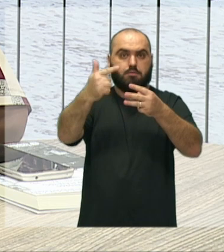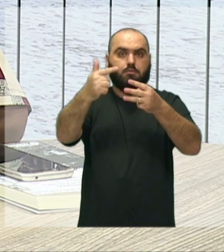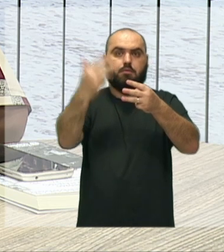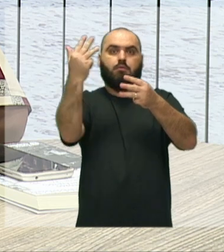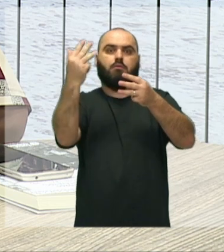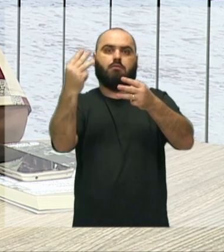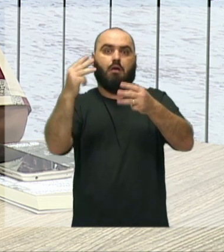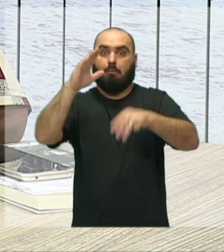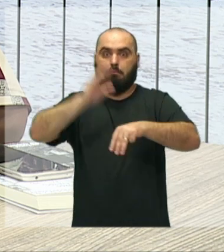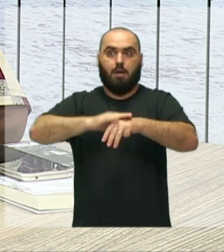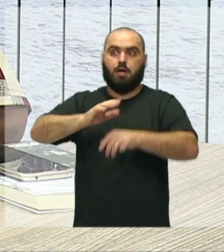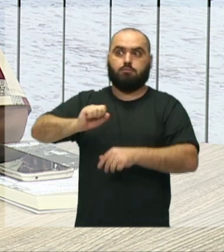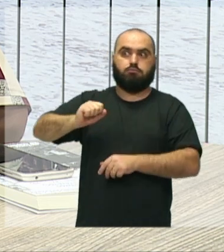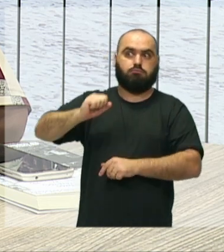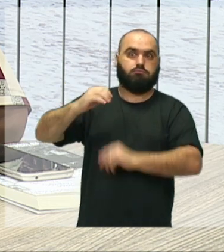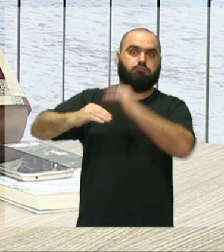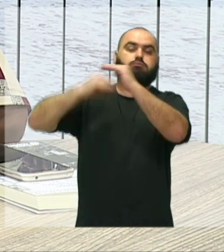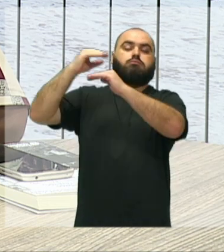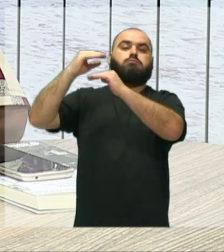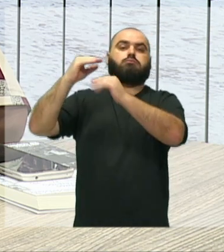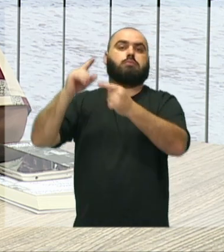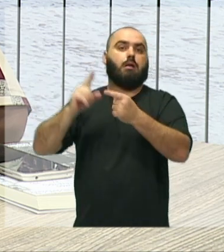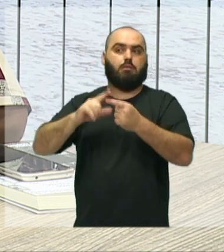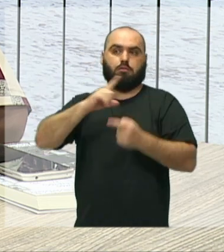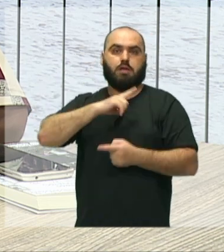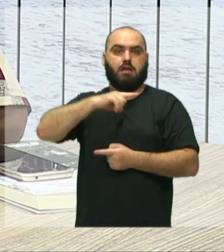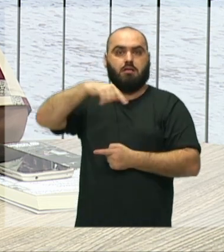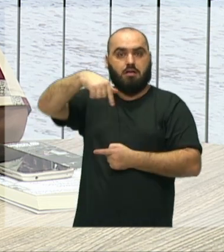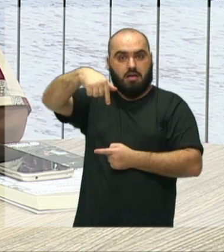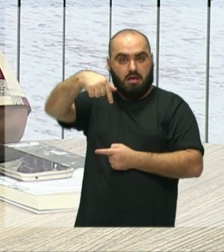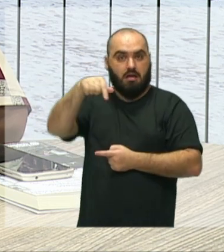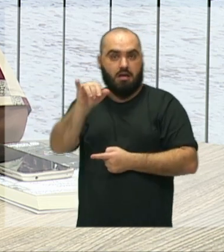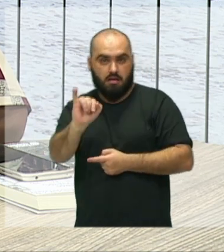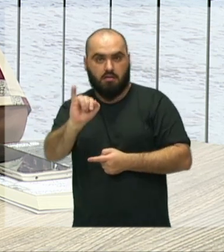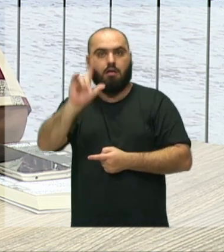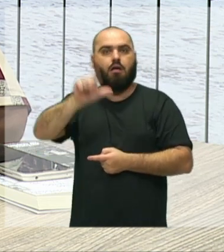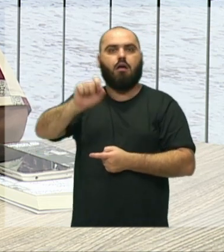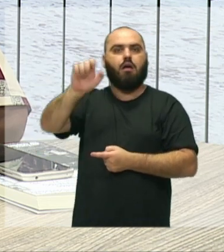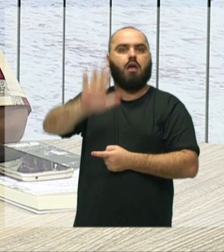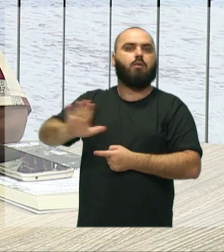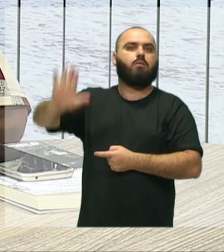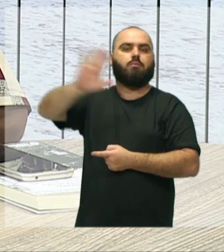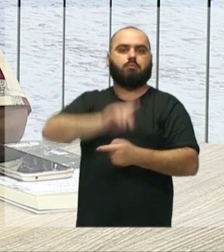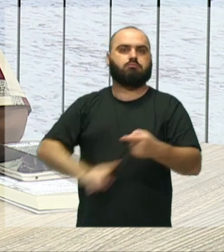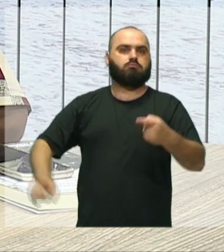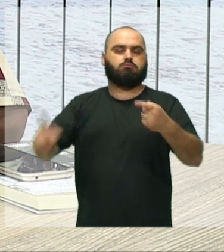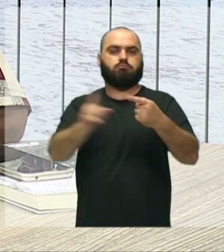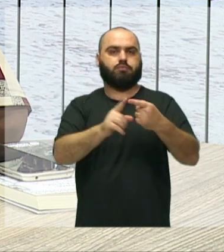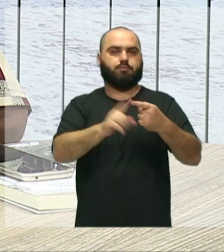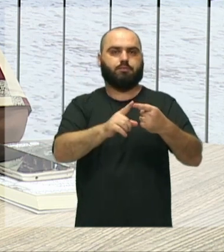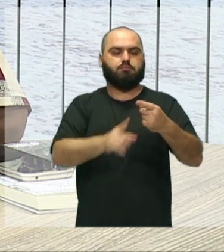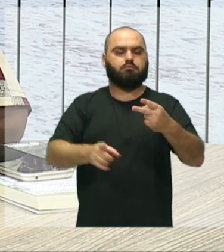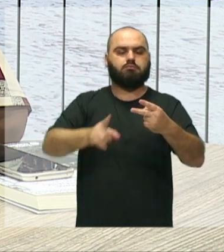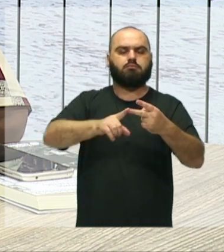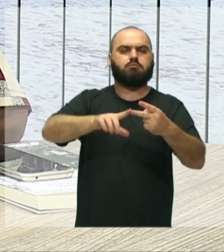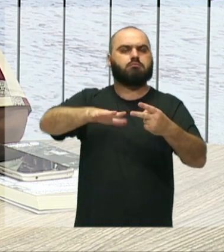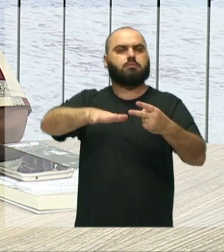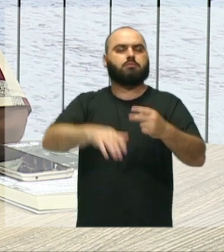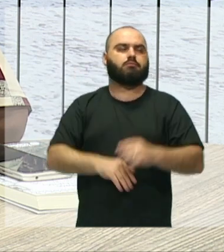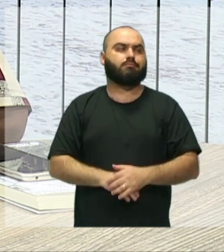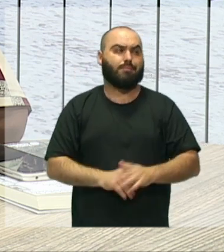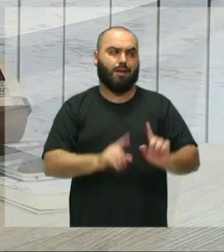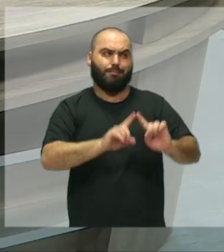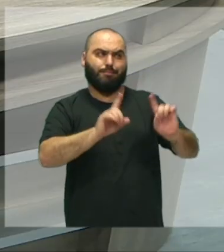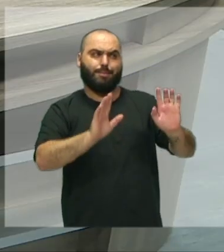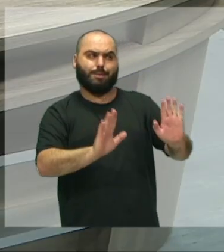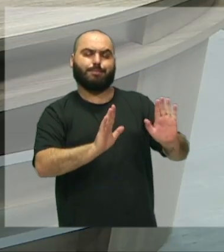mais desenvolvida, a que teria o QI mais desenvolvida, seria a europeia. A que teria segundo lugar... Até essa questão